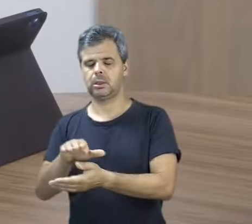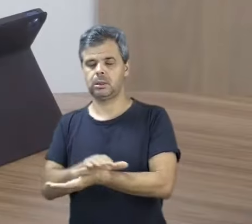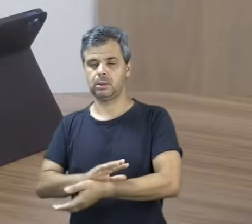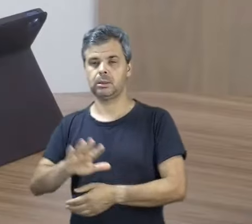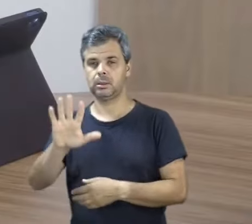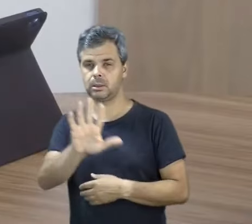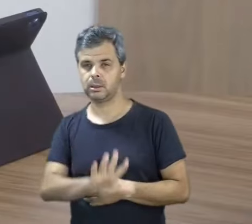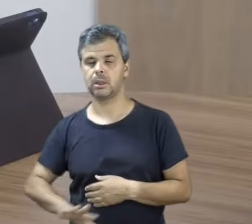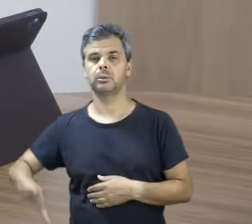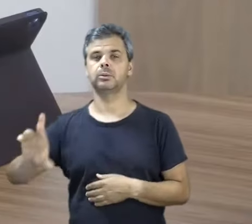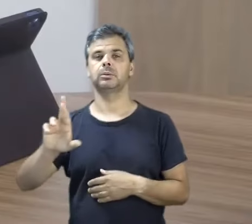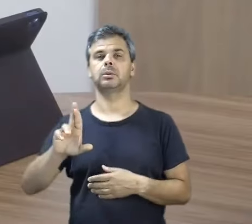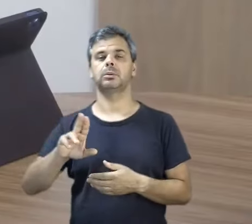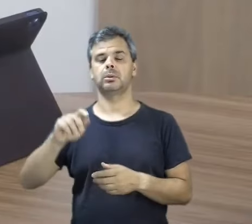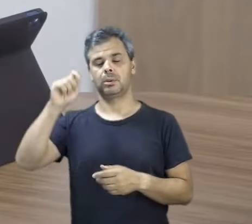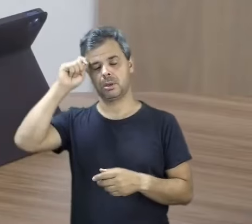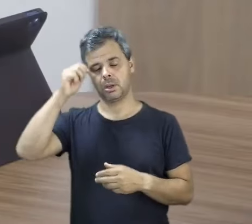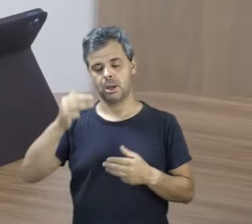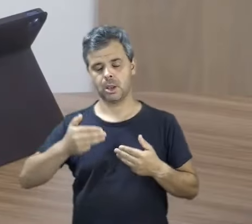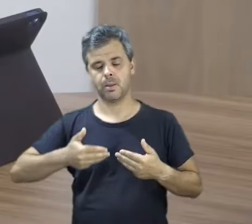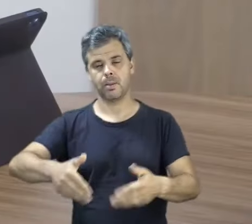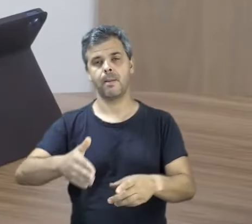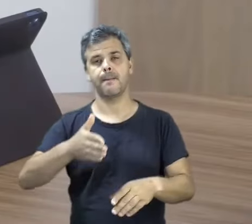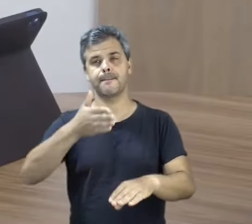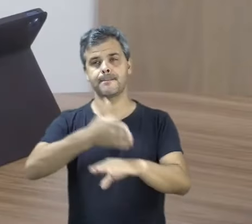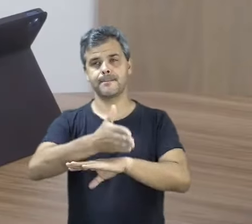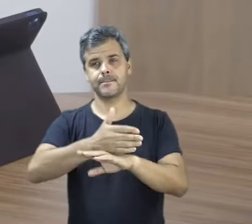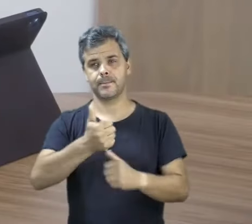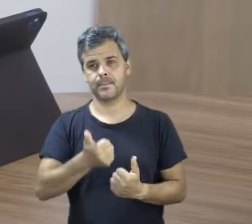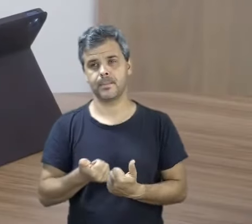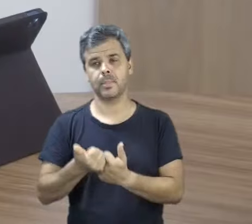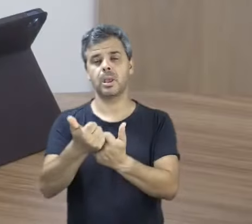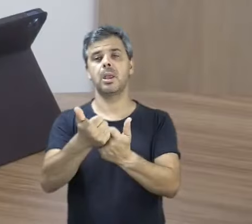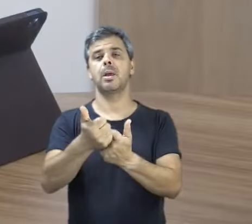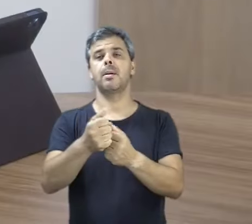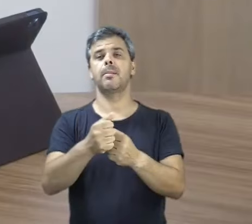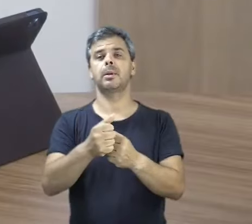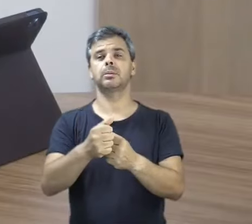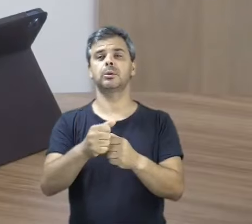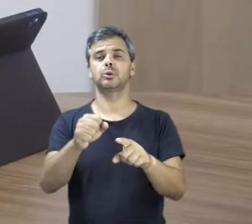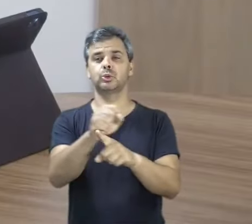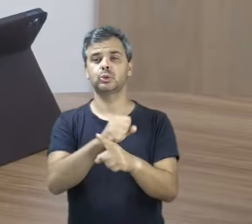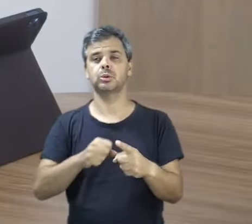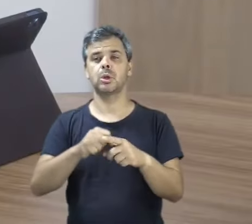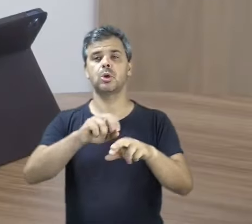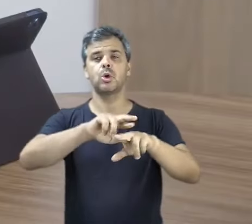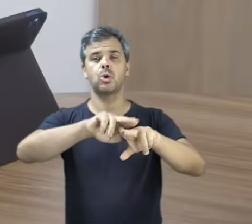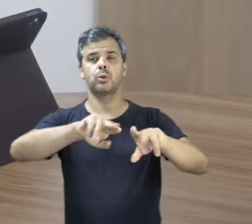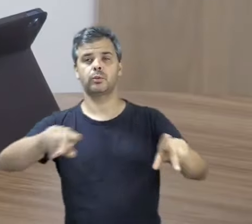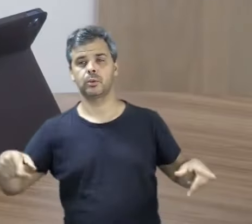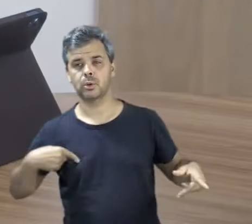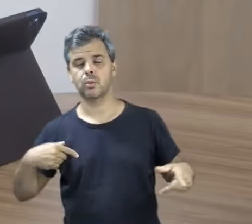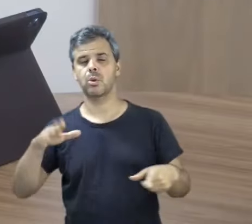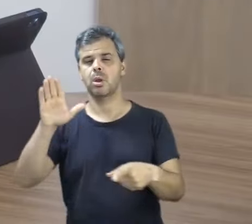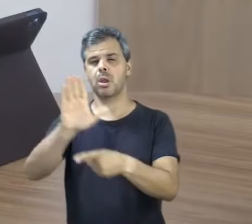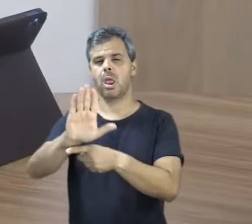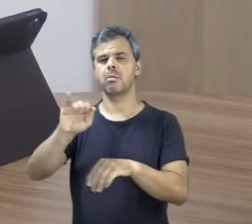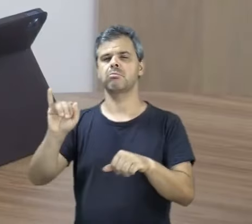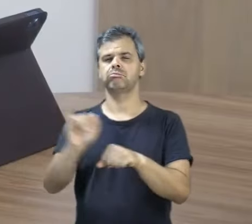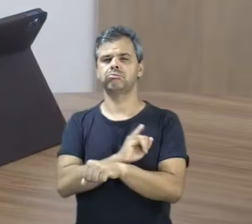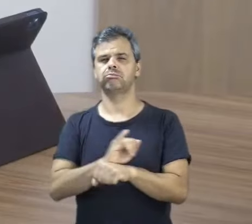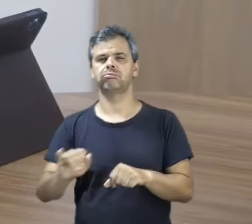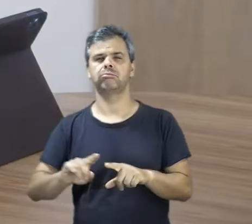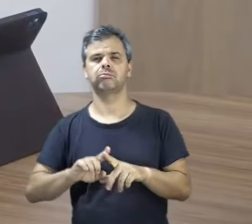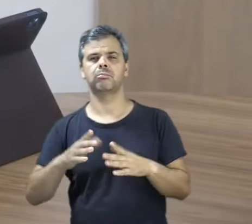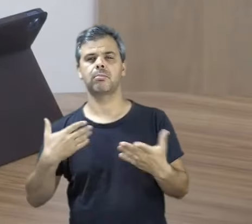está no Ministério, na Assessoria de Participação Social e Diversidade, eu pude contribuir de forma mais